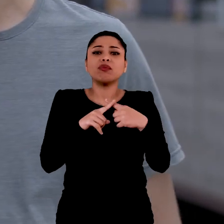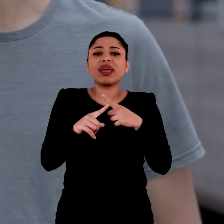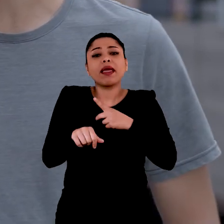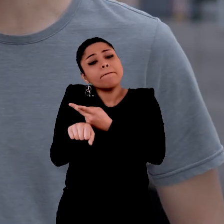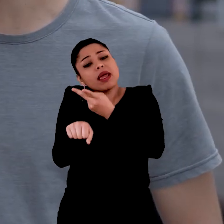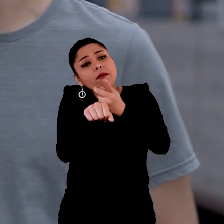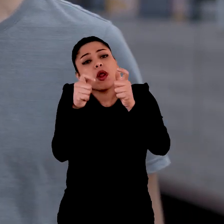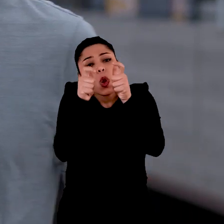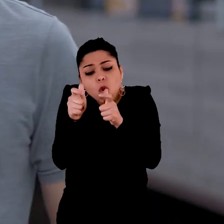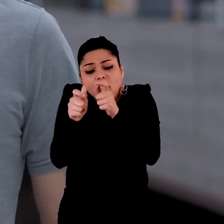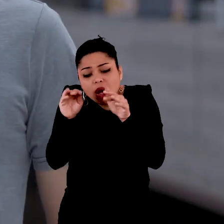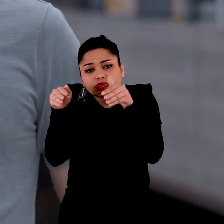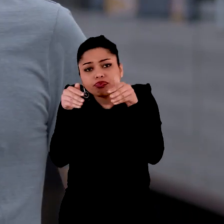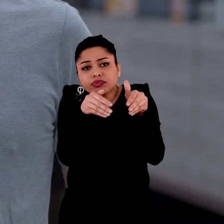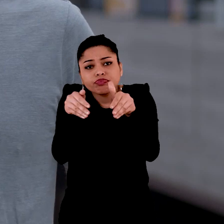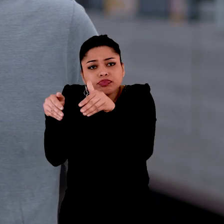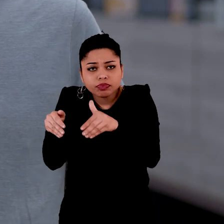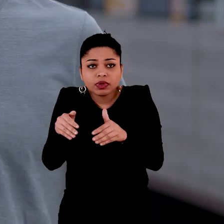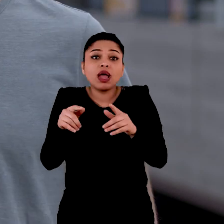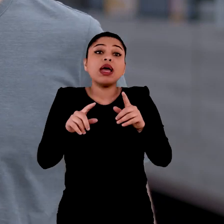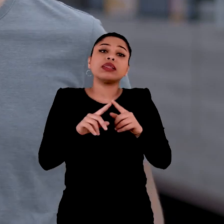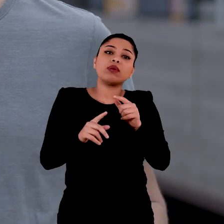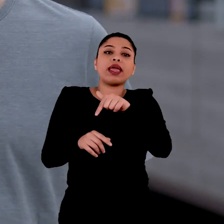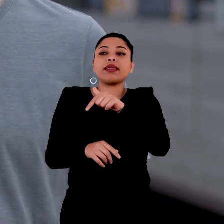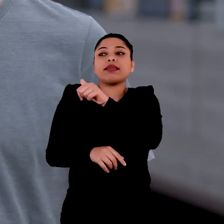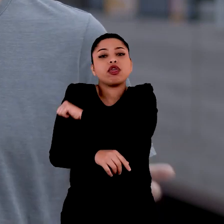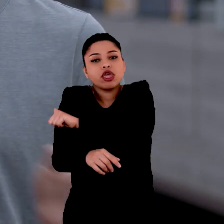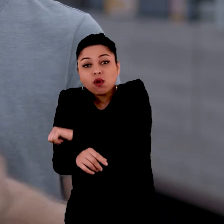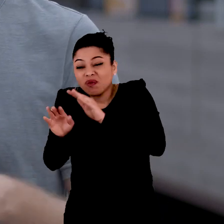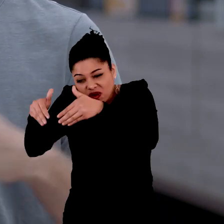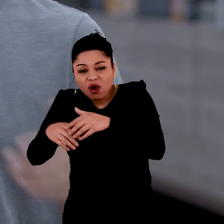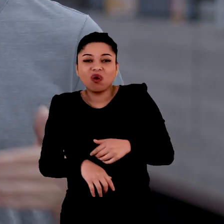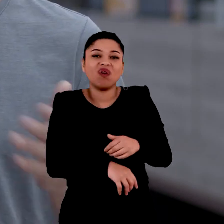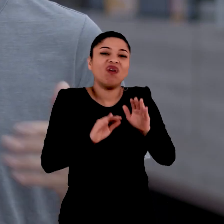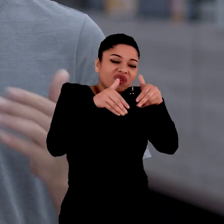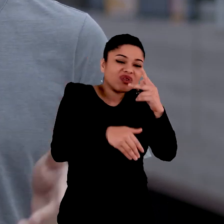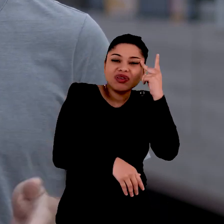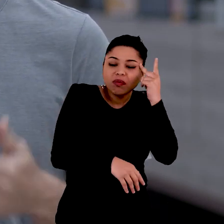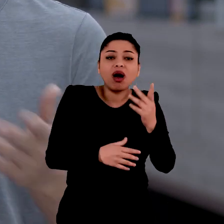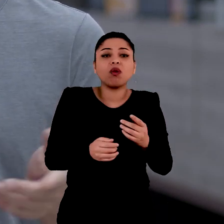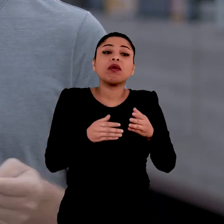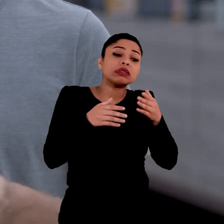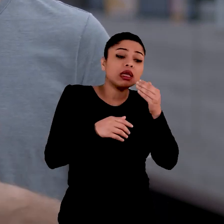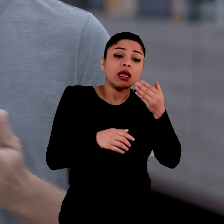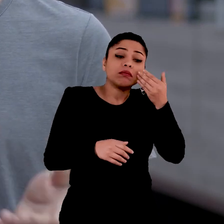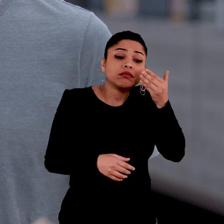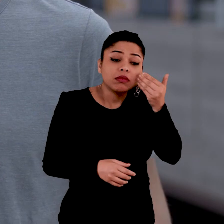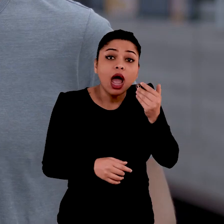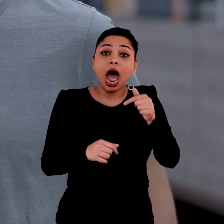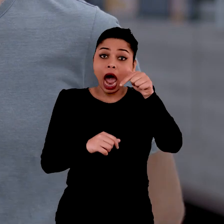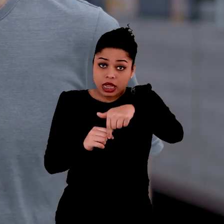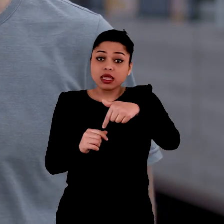essa variedade da produção arquitetônica regional, no Rio, em São Paulo, em todo lugar que o IAB realiza